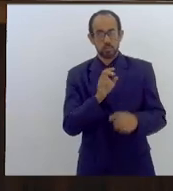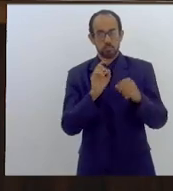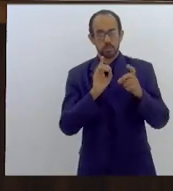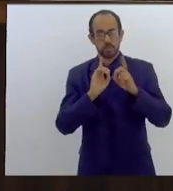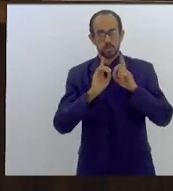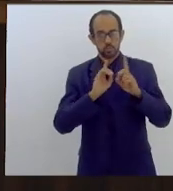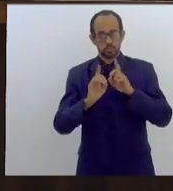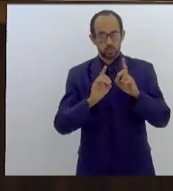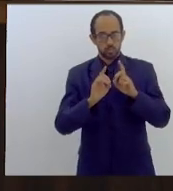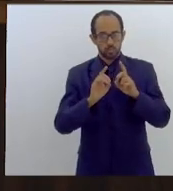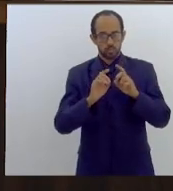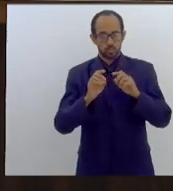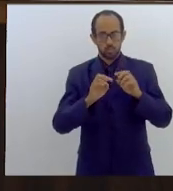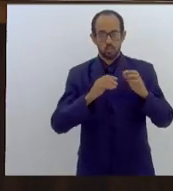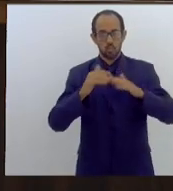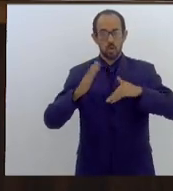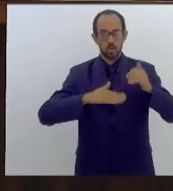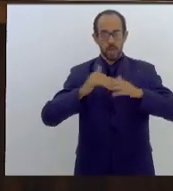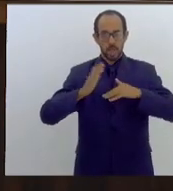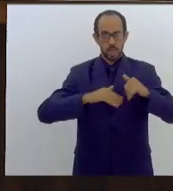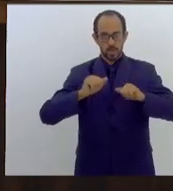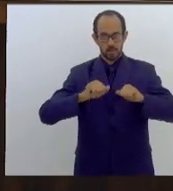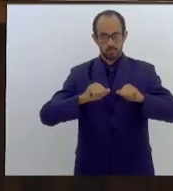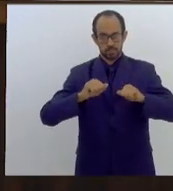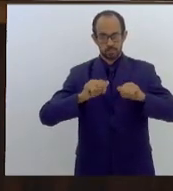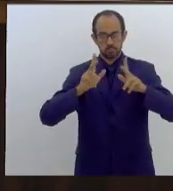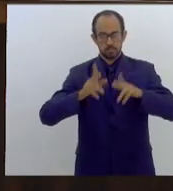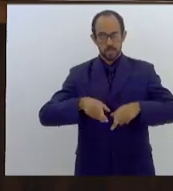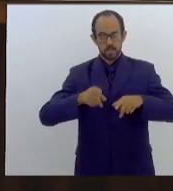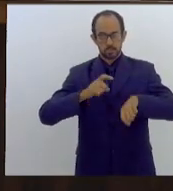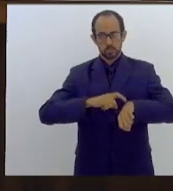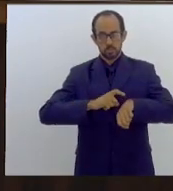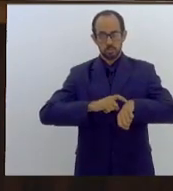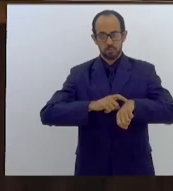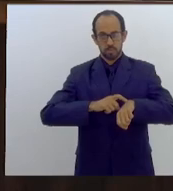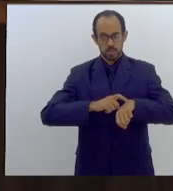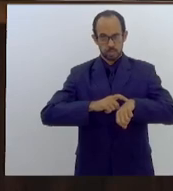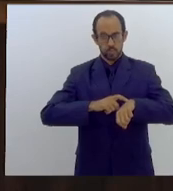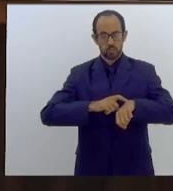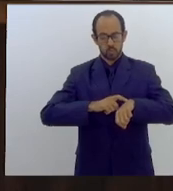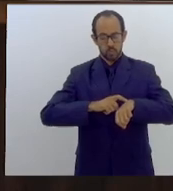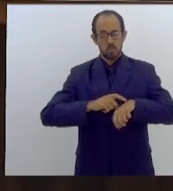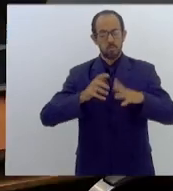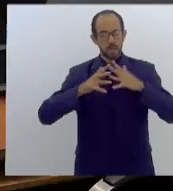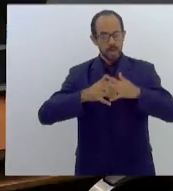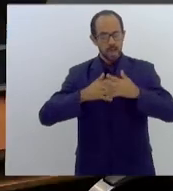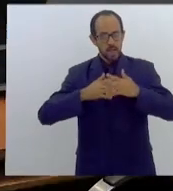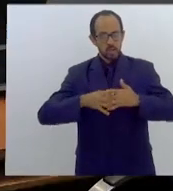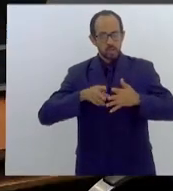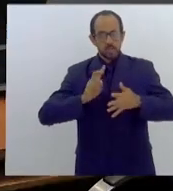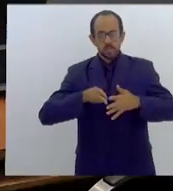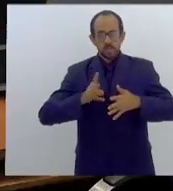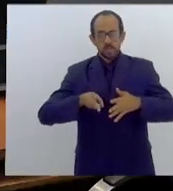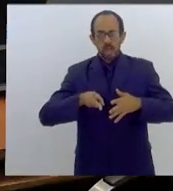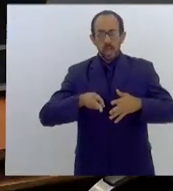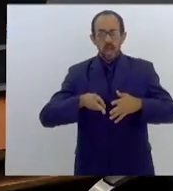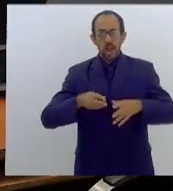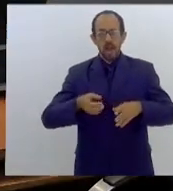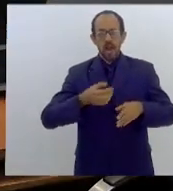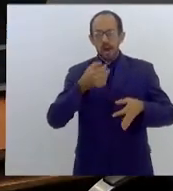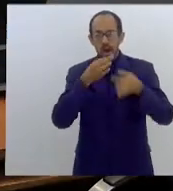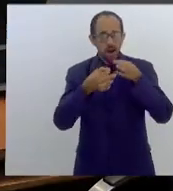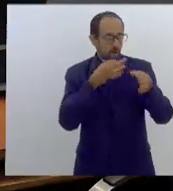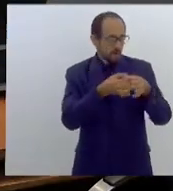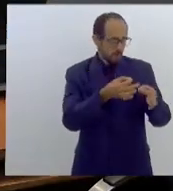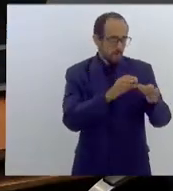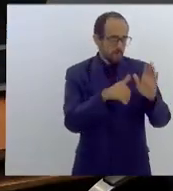mais acalorada que fosse o plenário, os apartes, sempre ouvindo todo mundo. Então, deputado Luiz, eu quero fazer um